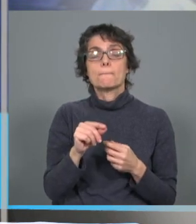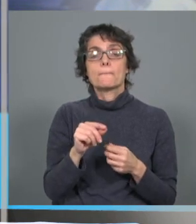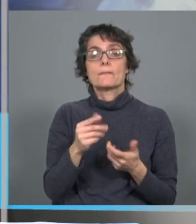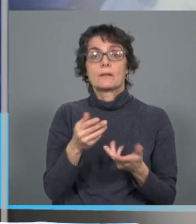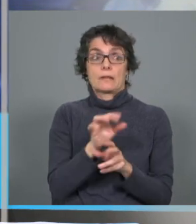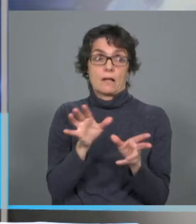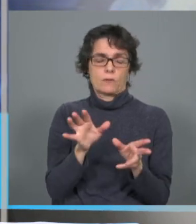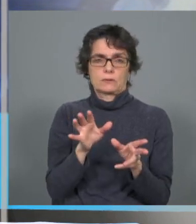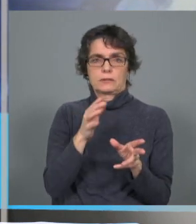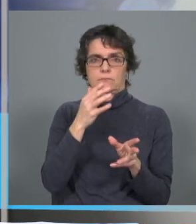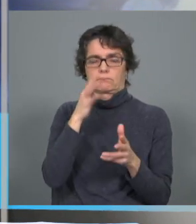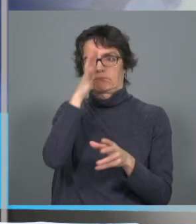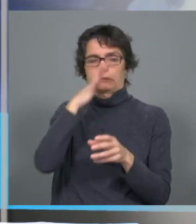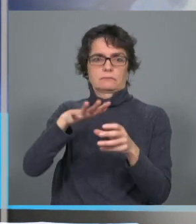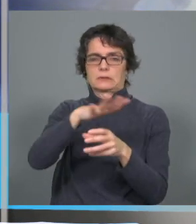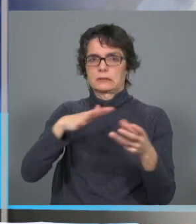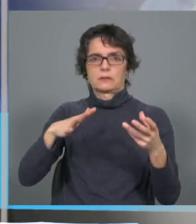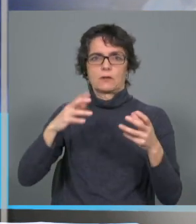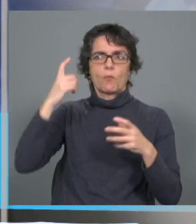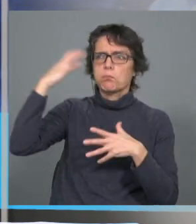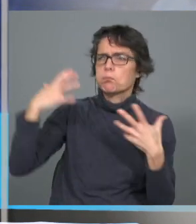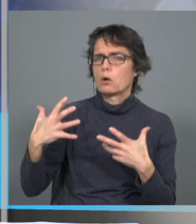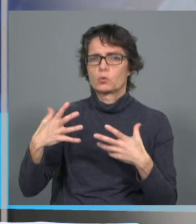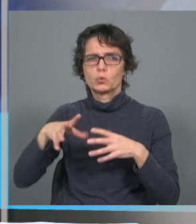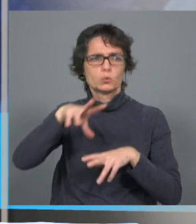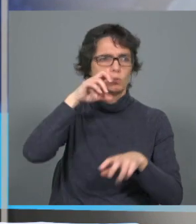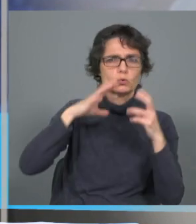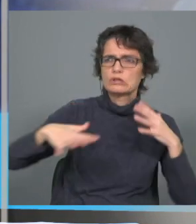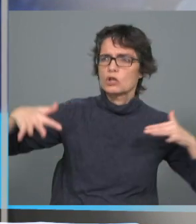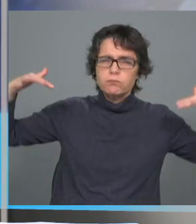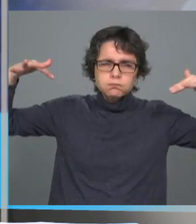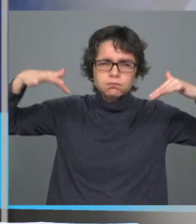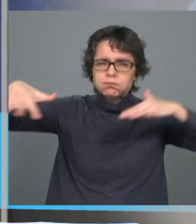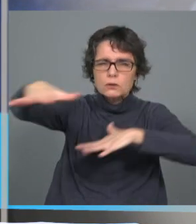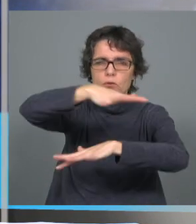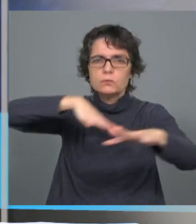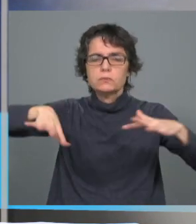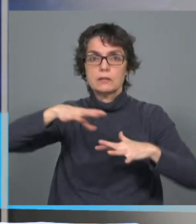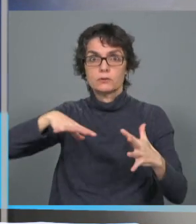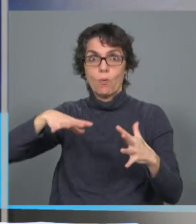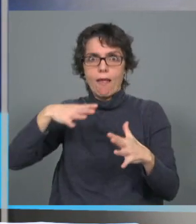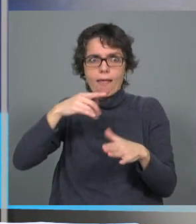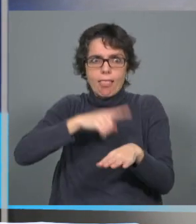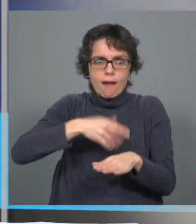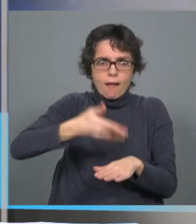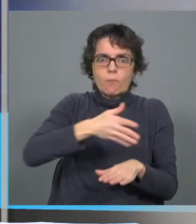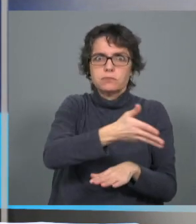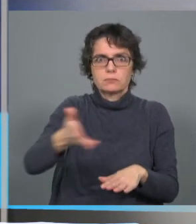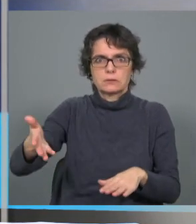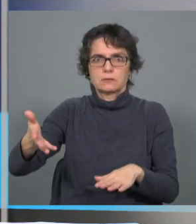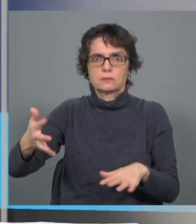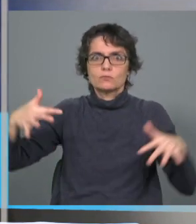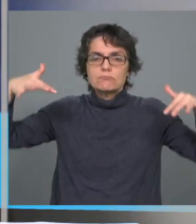o barulho, o cheiro desta aglomeração de acontecimentos no templo. E